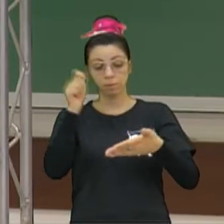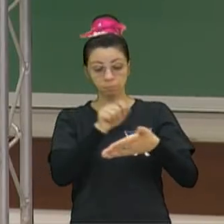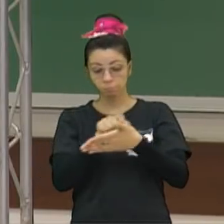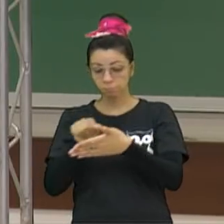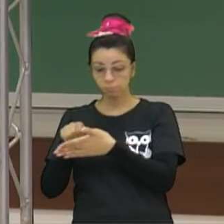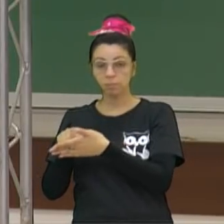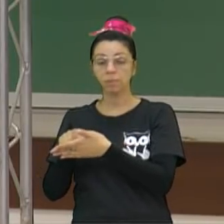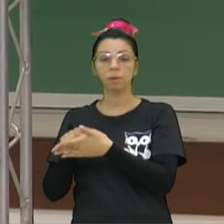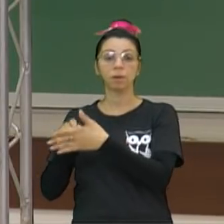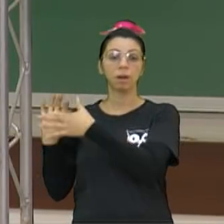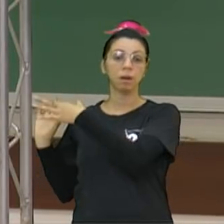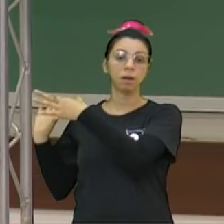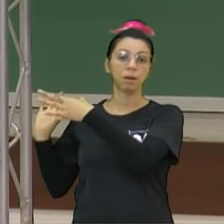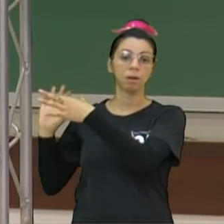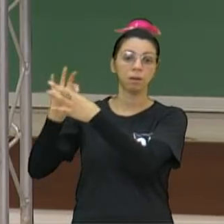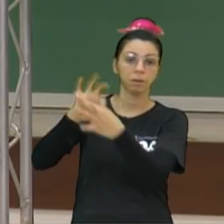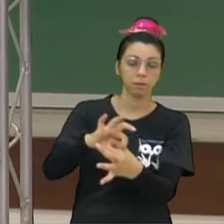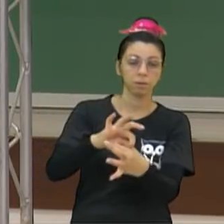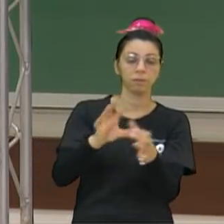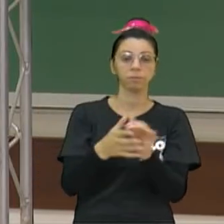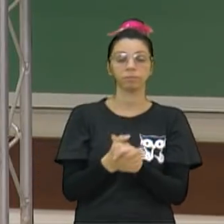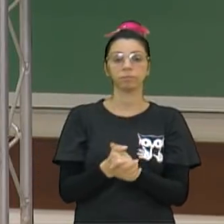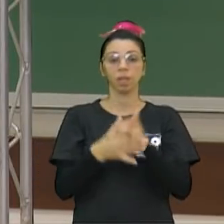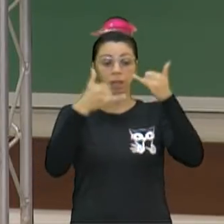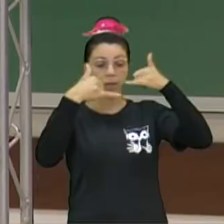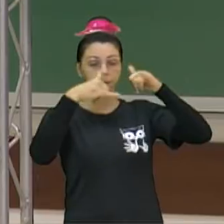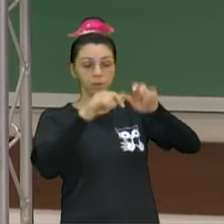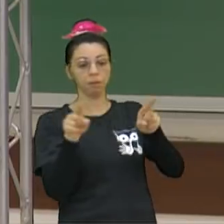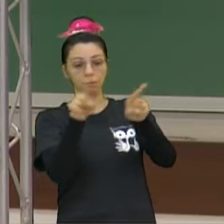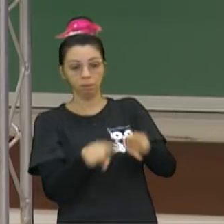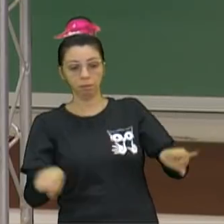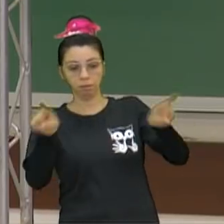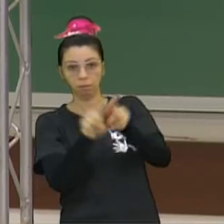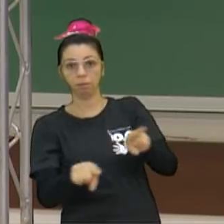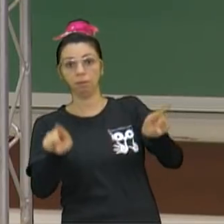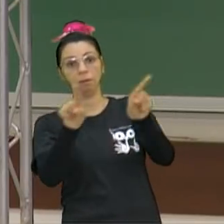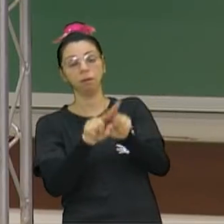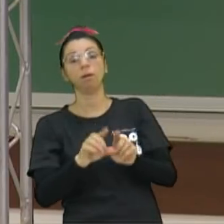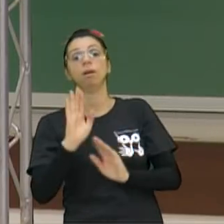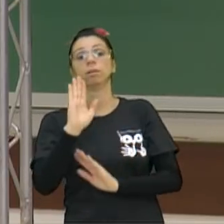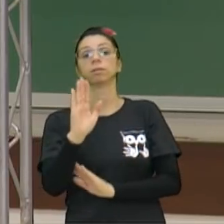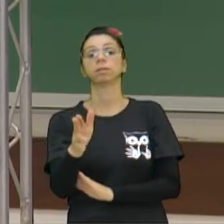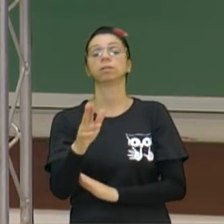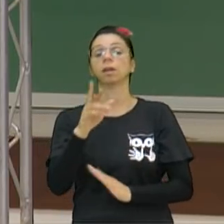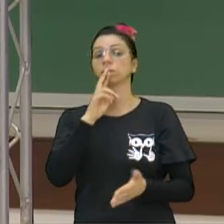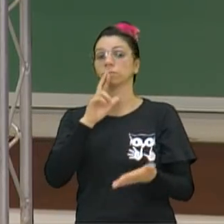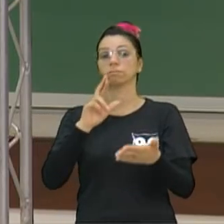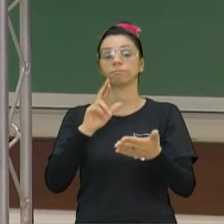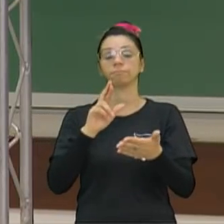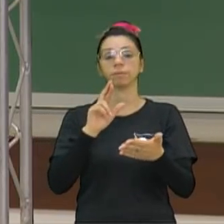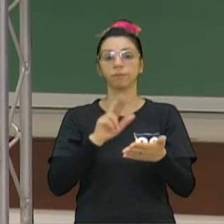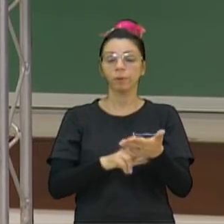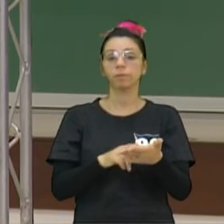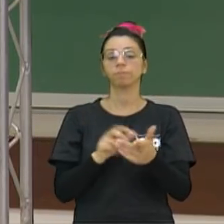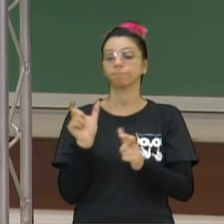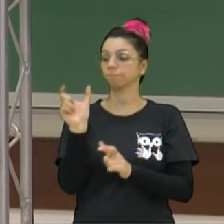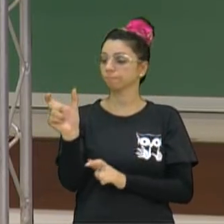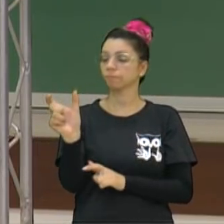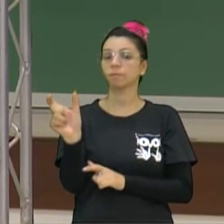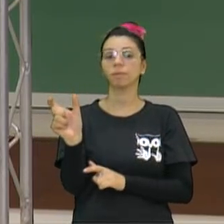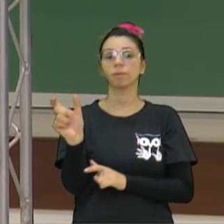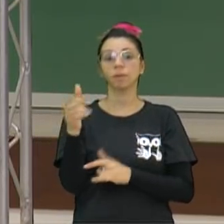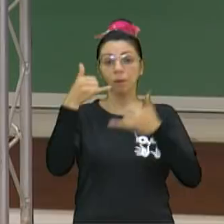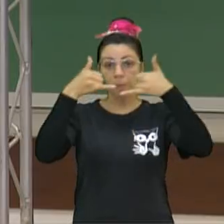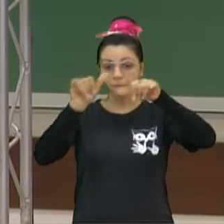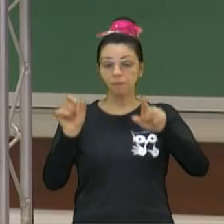coesão. Aí assim evita a repetição desnecessária de palavras que já foram referenciadas no texto anteriormente, que são